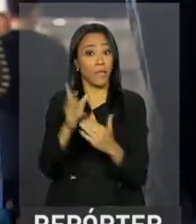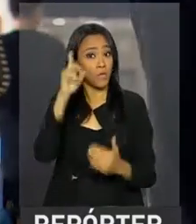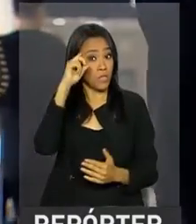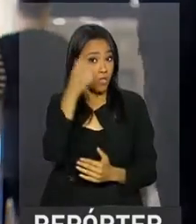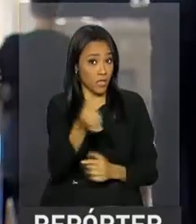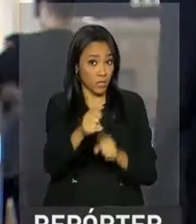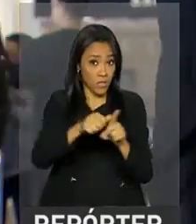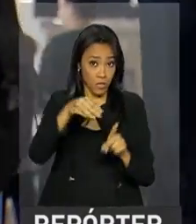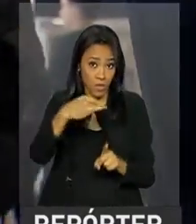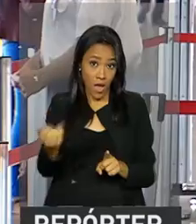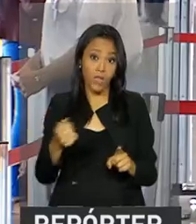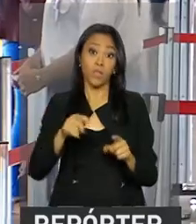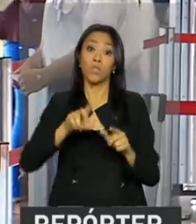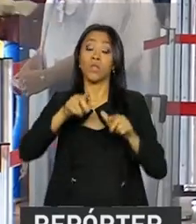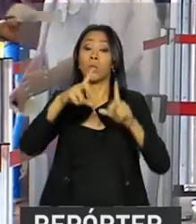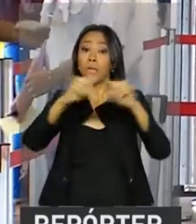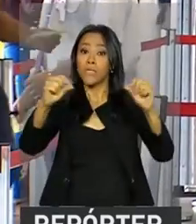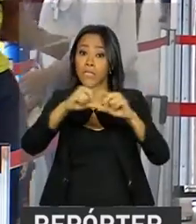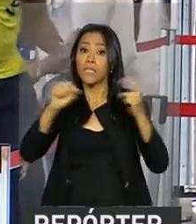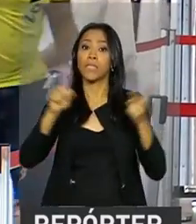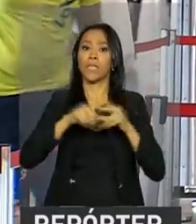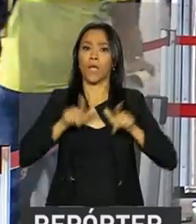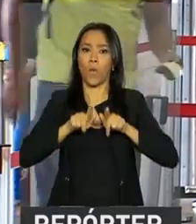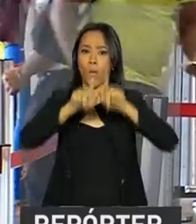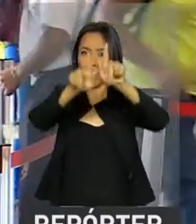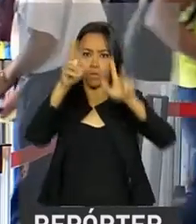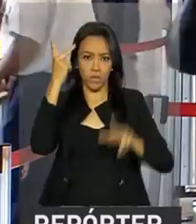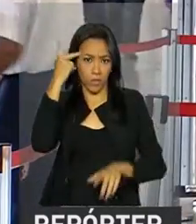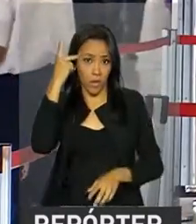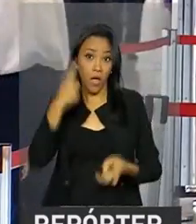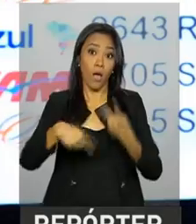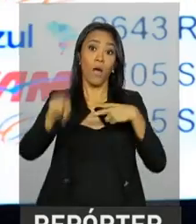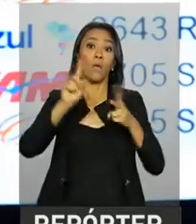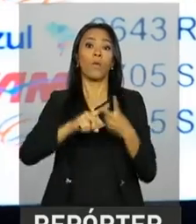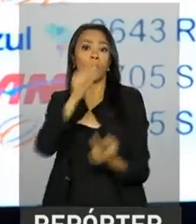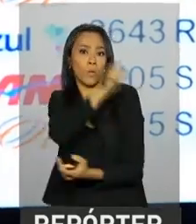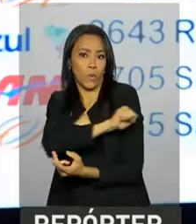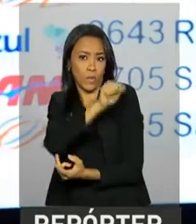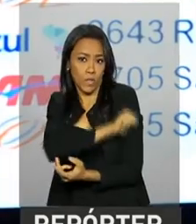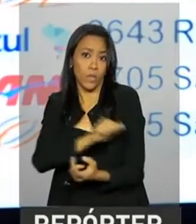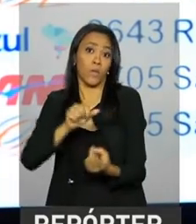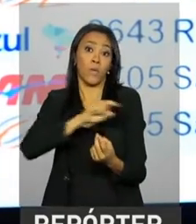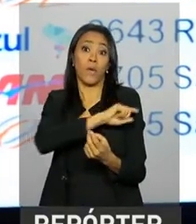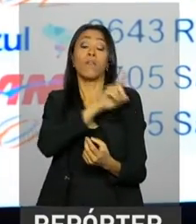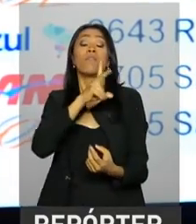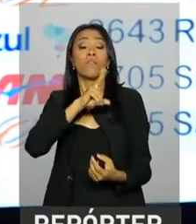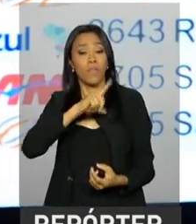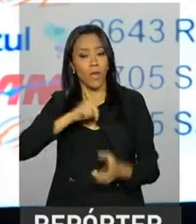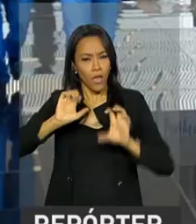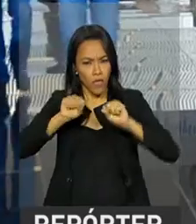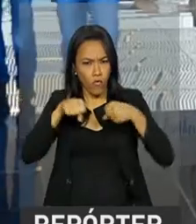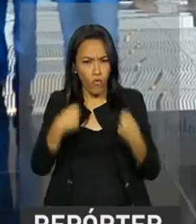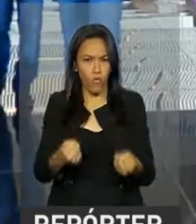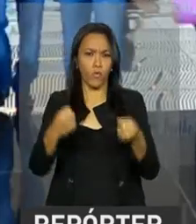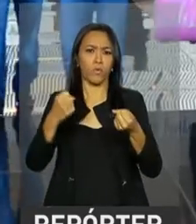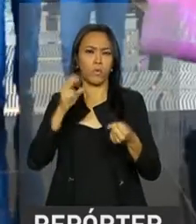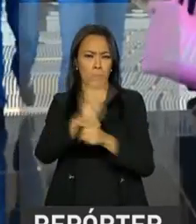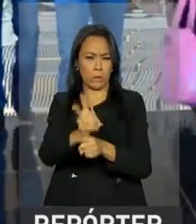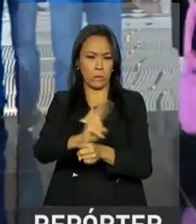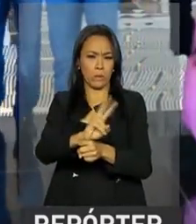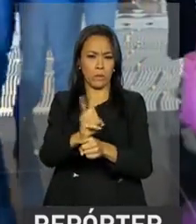aeroportos de brasília guarulhos em são paulo e galeão no rio de janeiro terão reforço de fiscalização